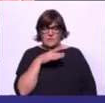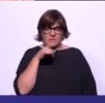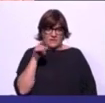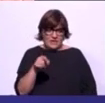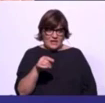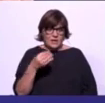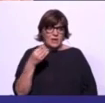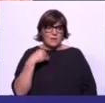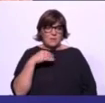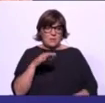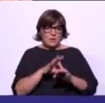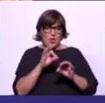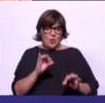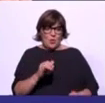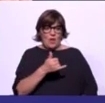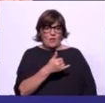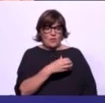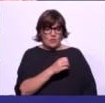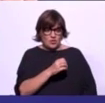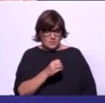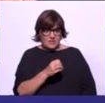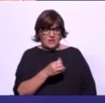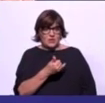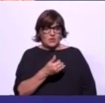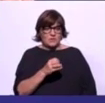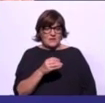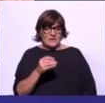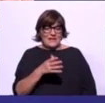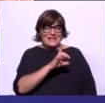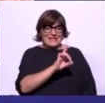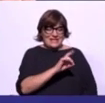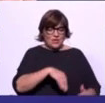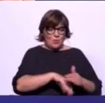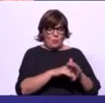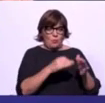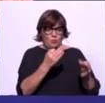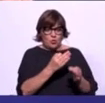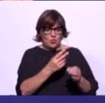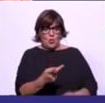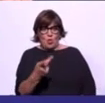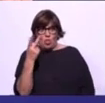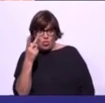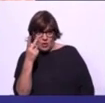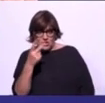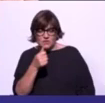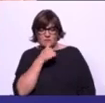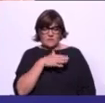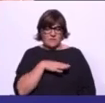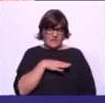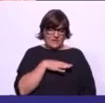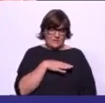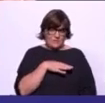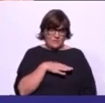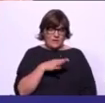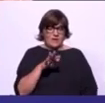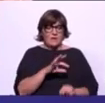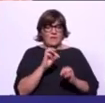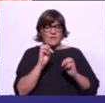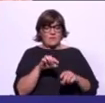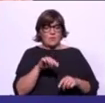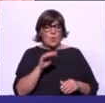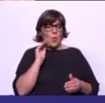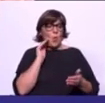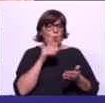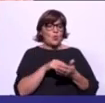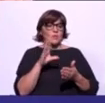O mesmo se passa na década seguinte, 2000 a 2010, 6 para o Futebol Clube do Porto, 2 para o Benfica. E finalmente, nesta